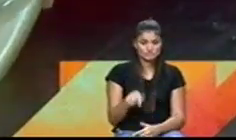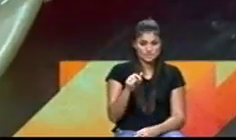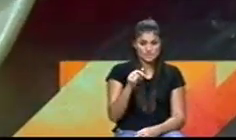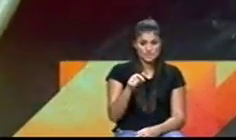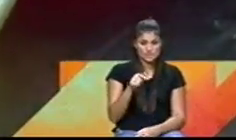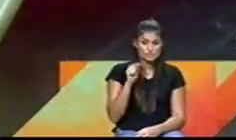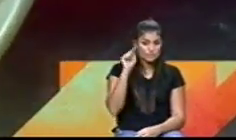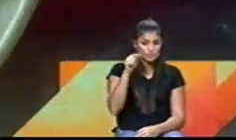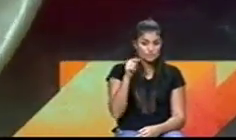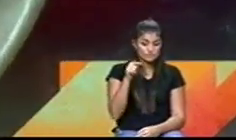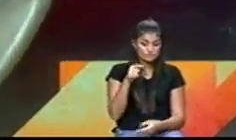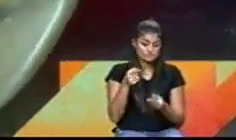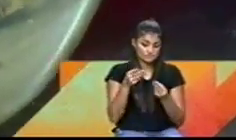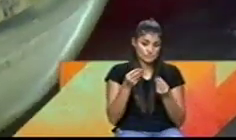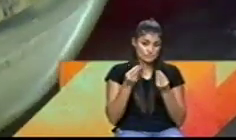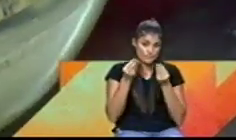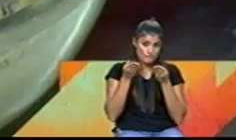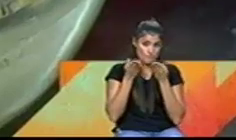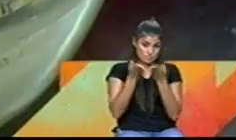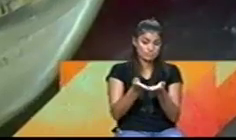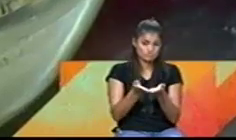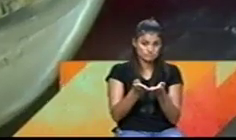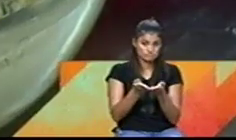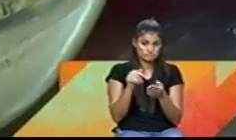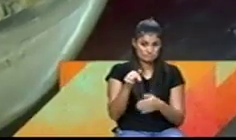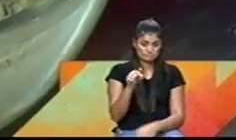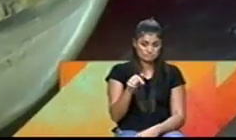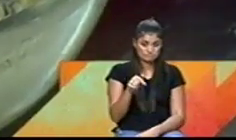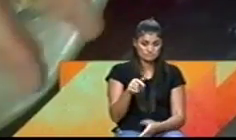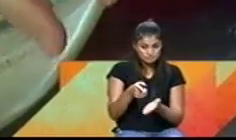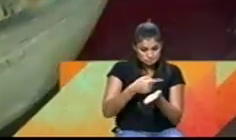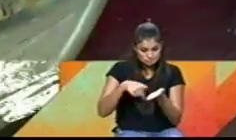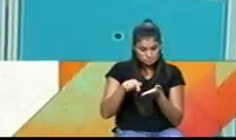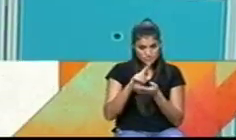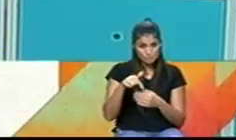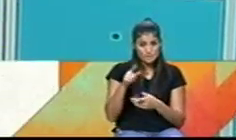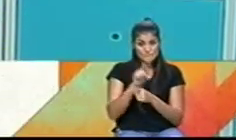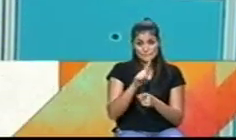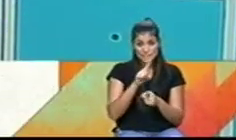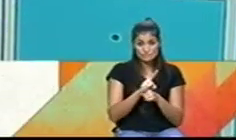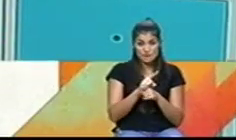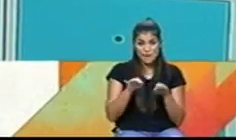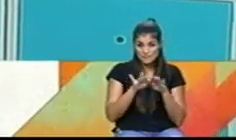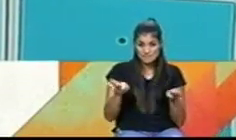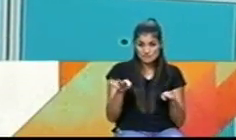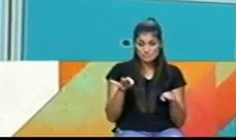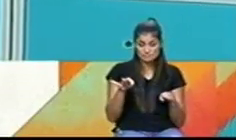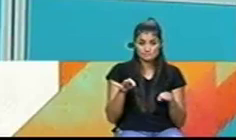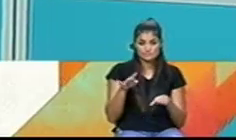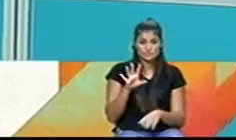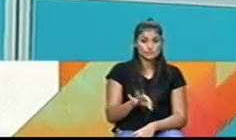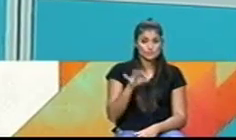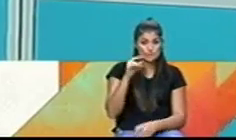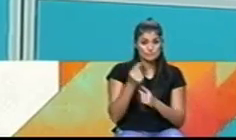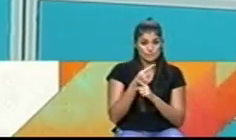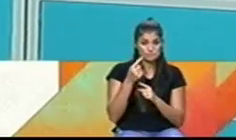forno nesta tarteira. E é esta tarteira que vai também à mesa, portanto, convém escolhermos um